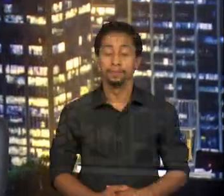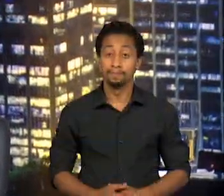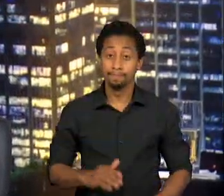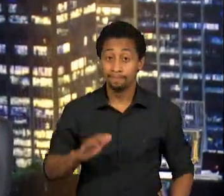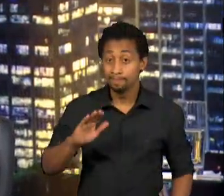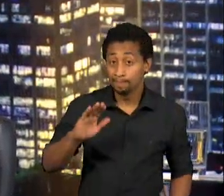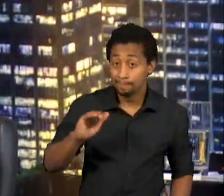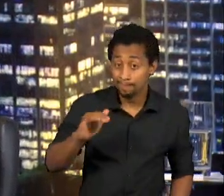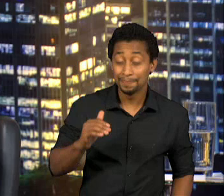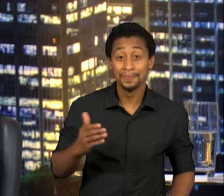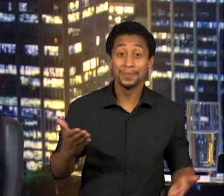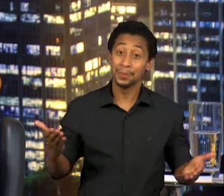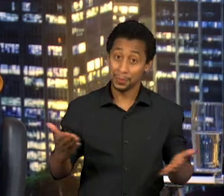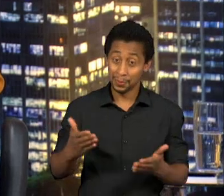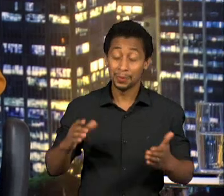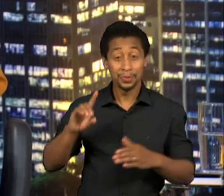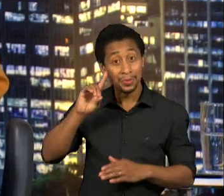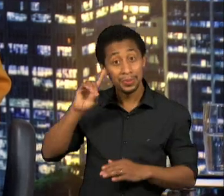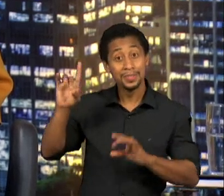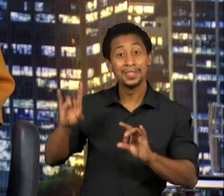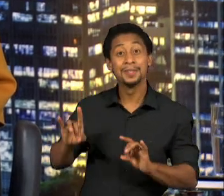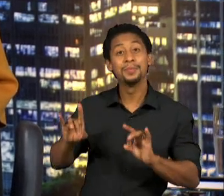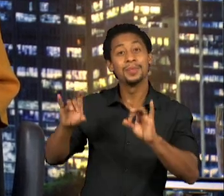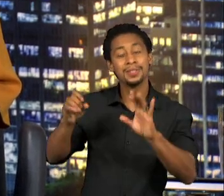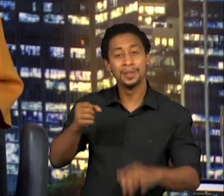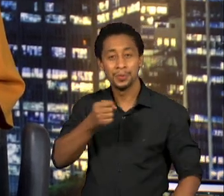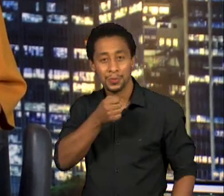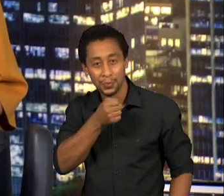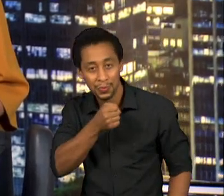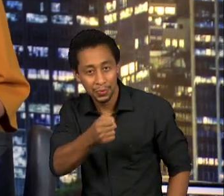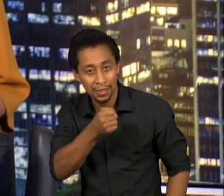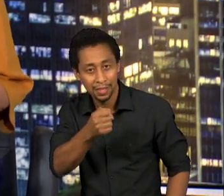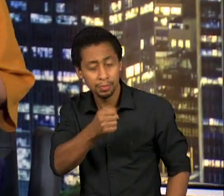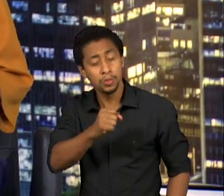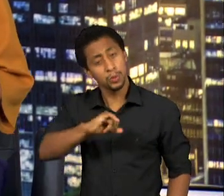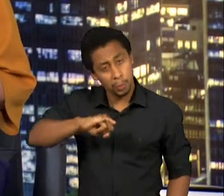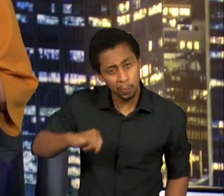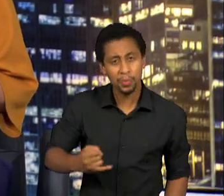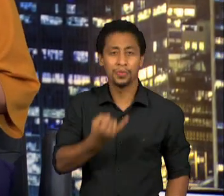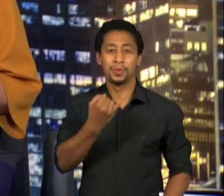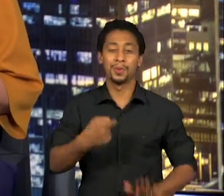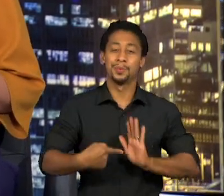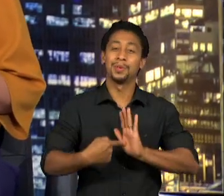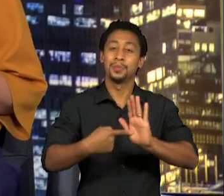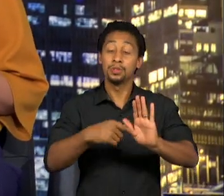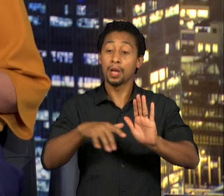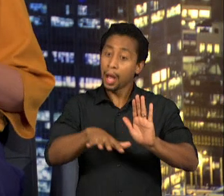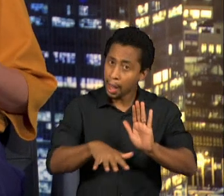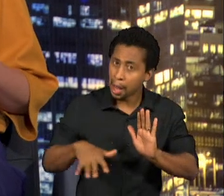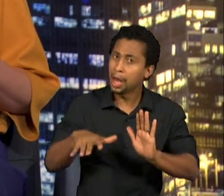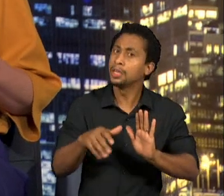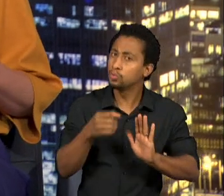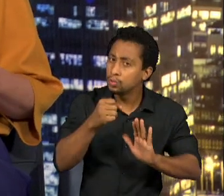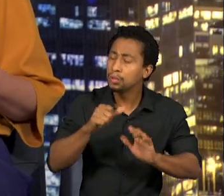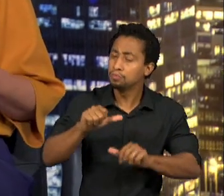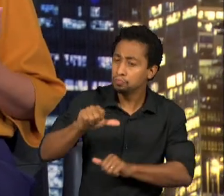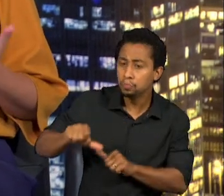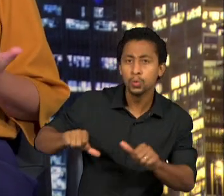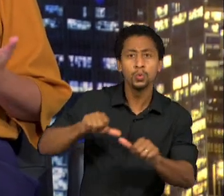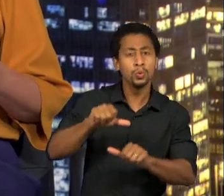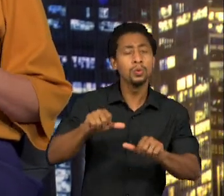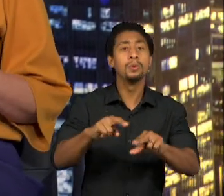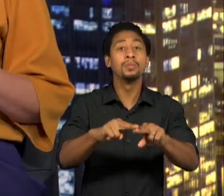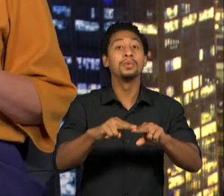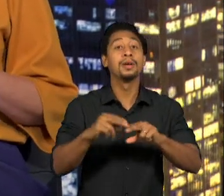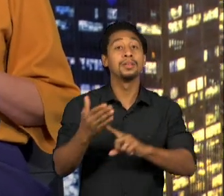Olá! Hoje é o Dia do Jornalista e nós aproveitamos a data para conversar sobre as mudanças enfrentadas por essa profissão diante das novas